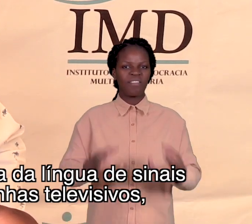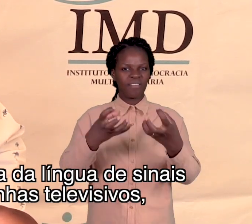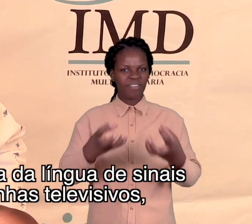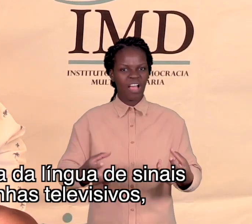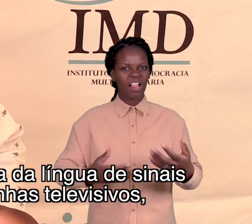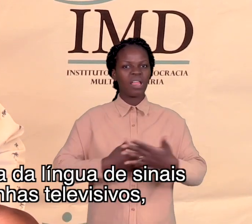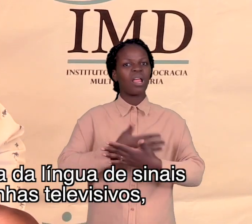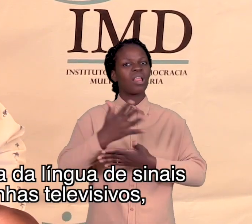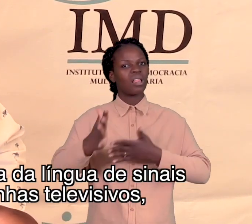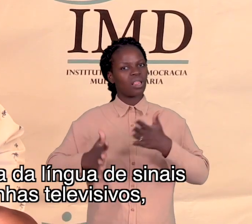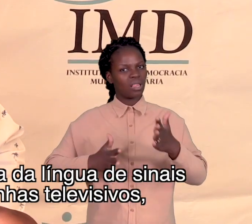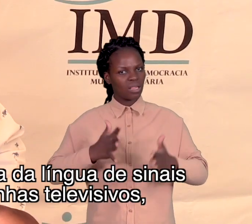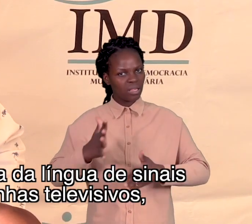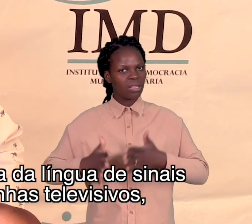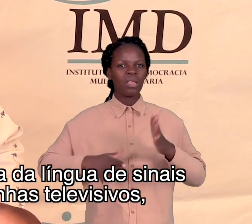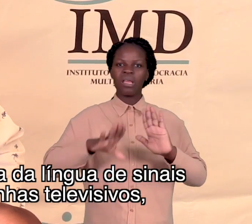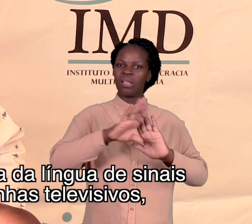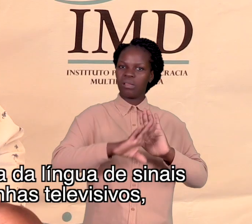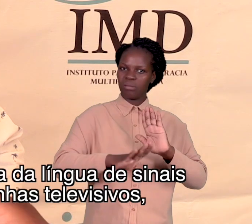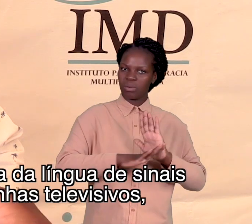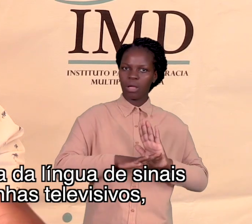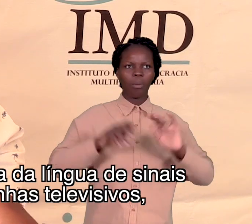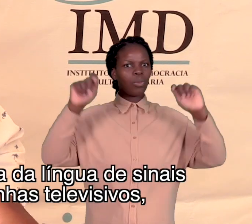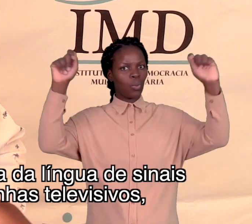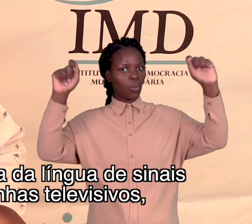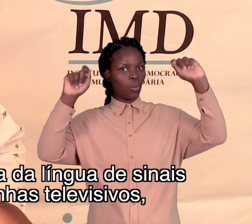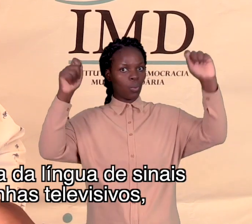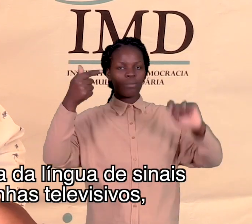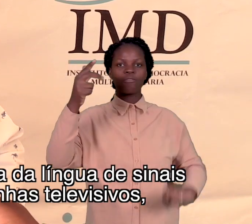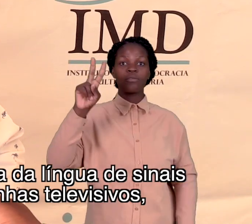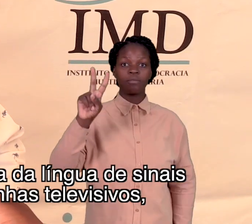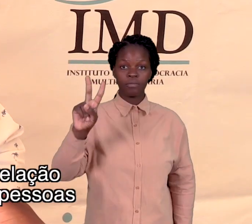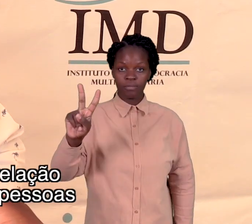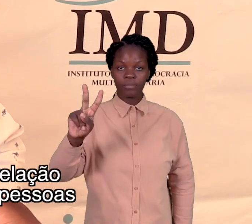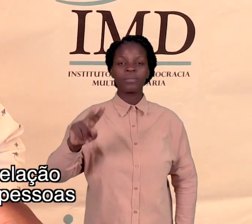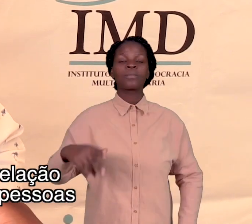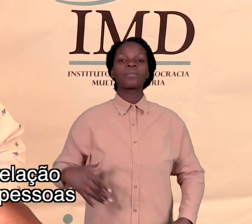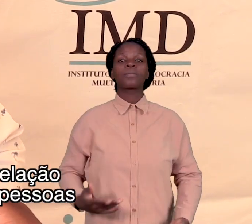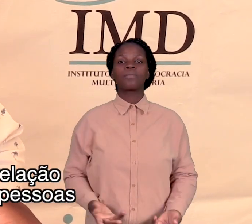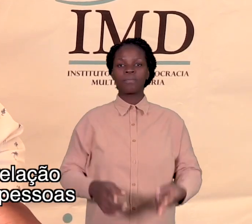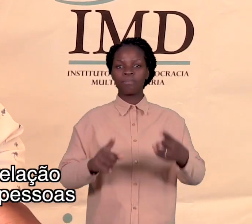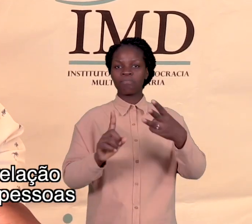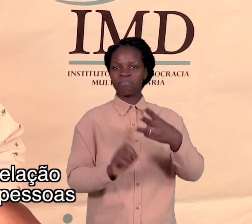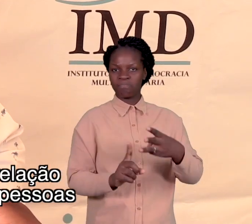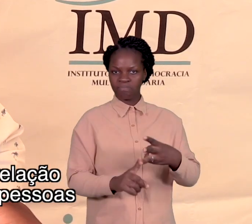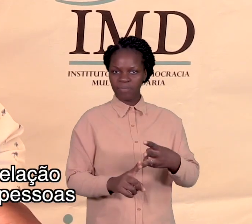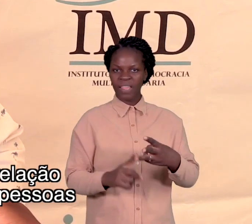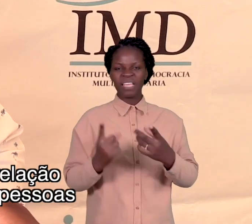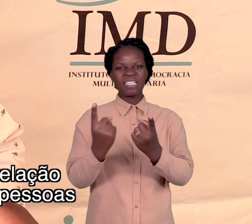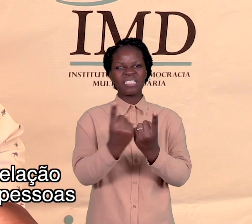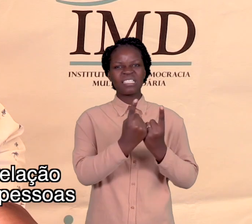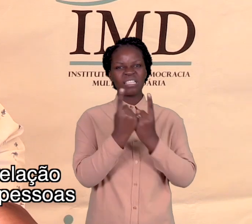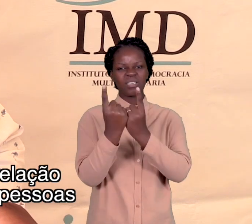da língua de sinais, por exemplo, nos programas de campanhas televisivos, a questão